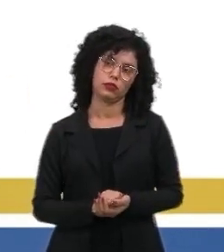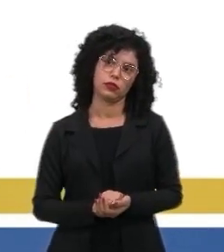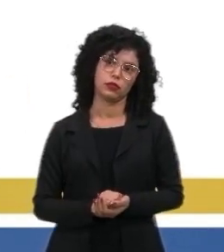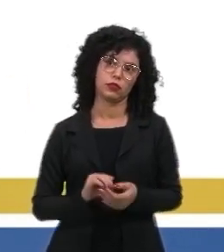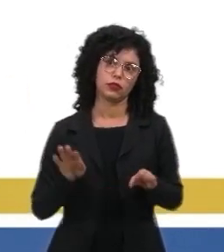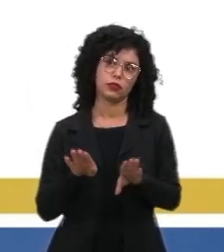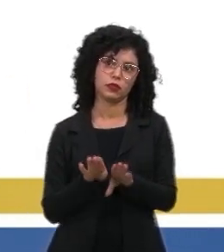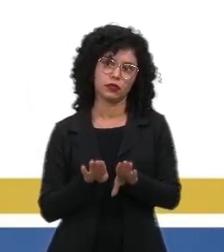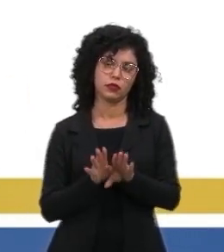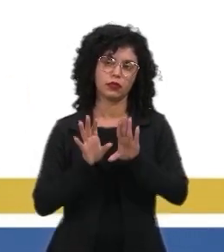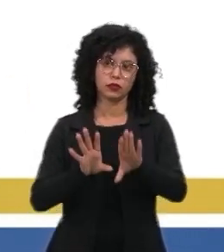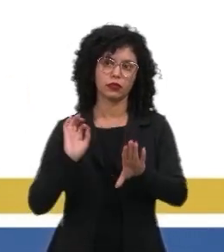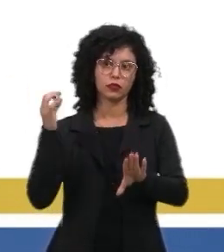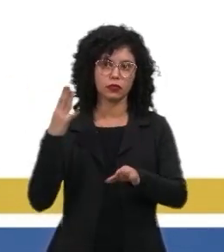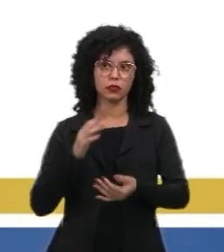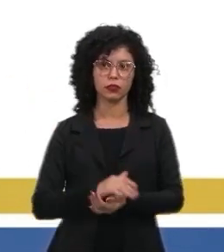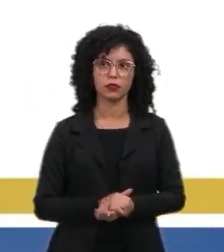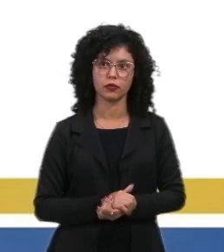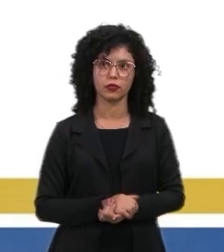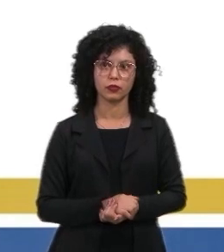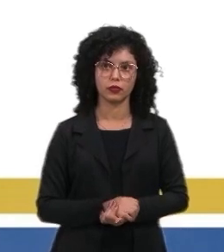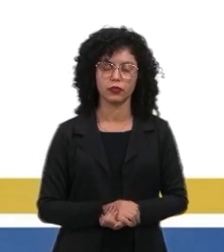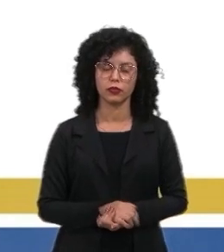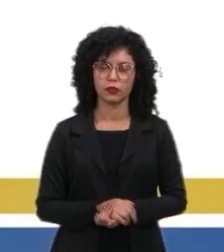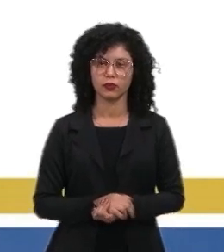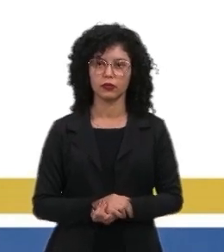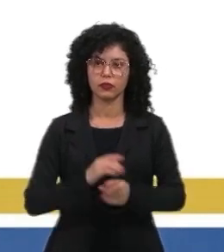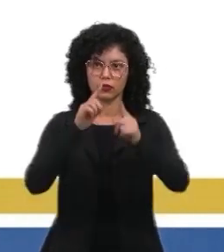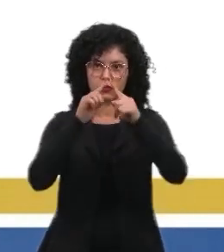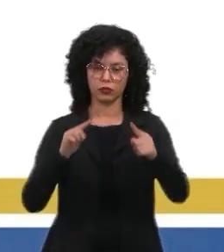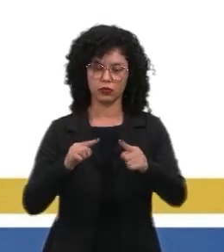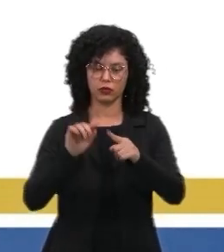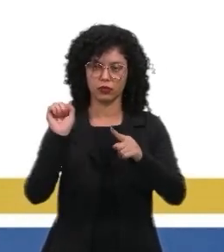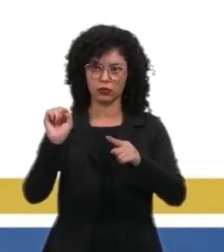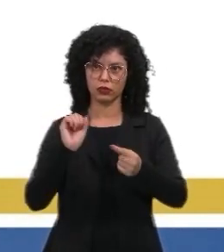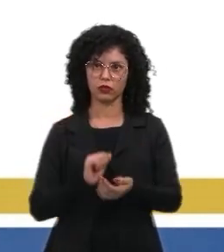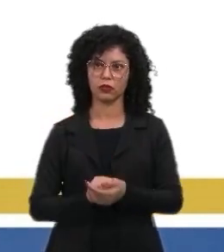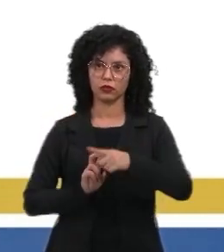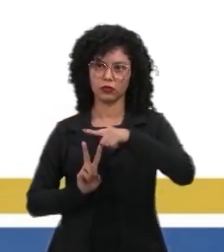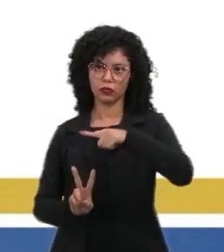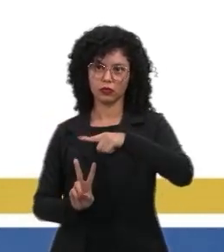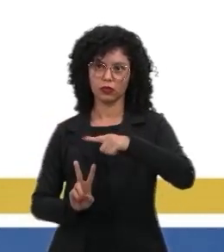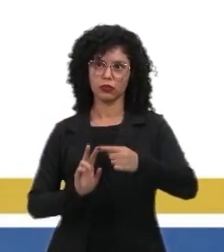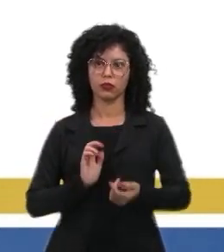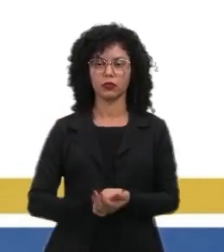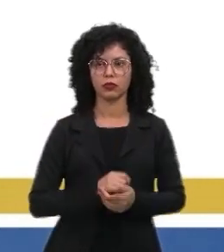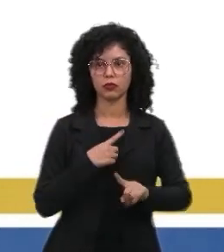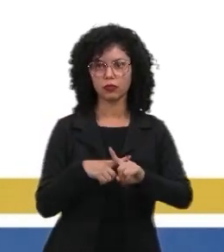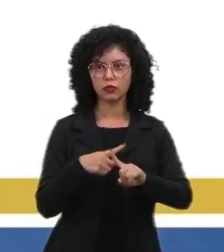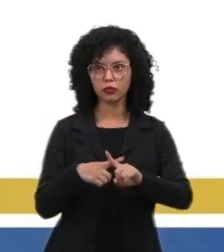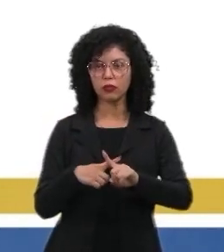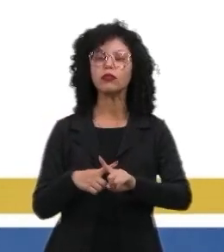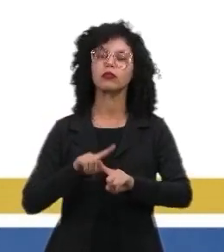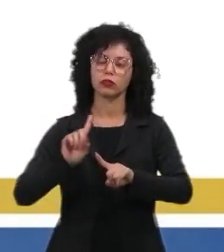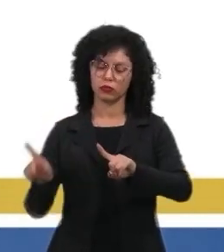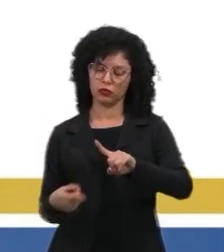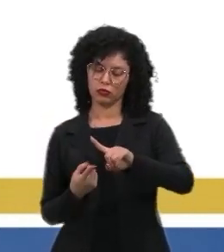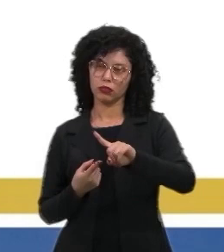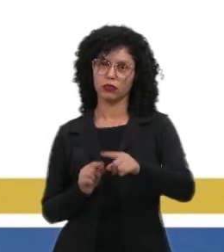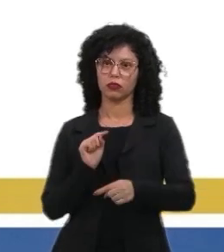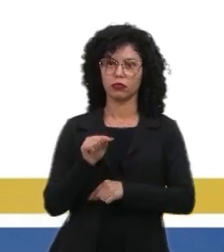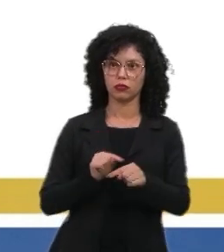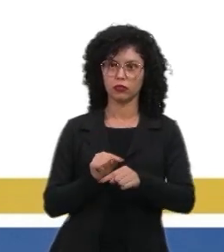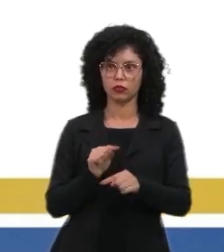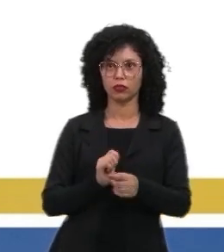S0. Dessa maneira, a mesma coisa esse ΔS. Então, vou ter o ΔS e o V que está multiplicando vai passar dividindo.